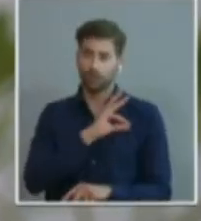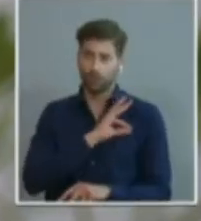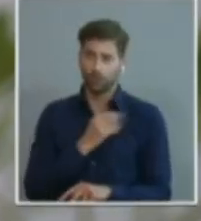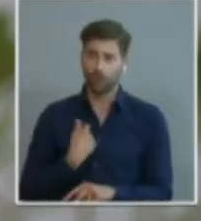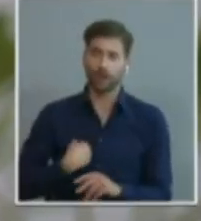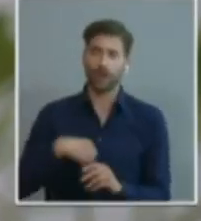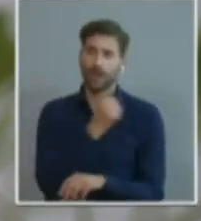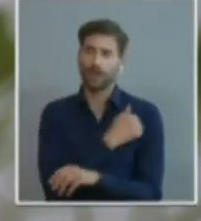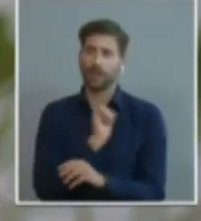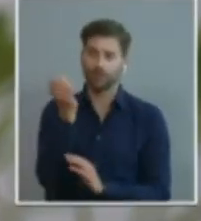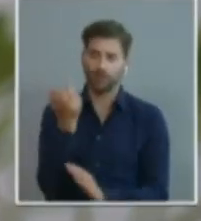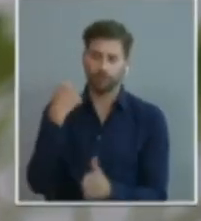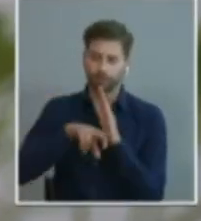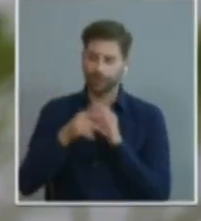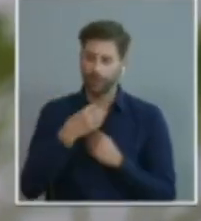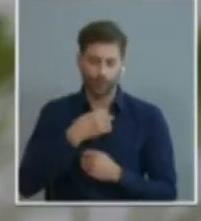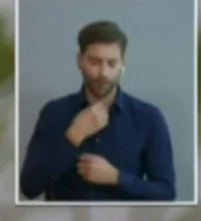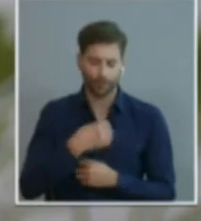de entrar em sua morada.